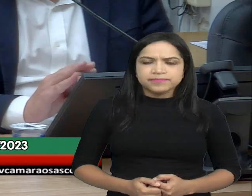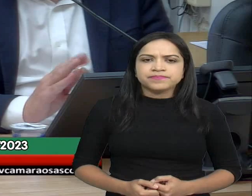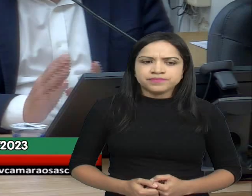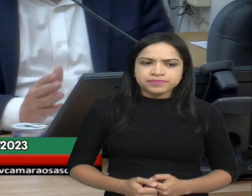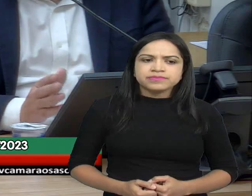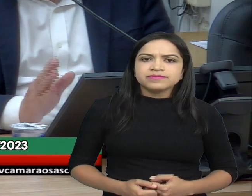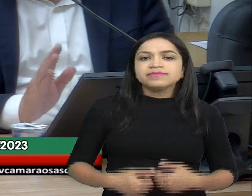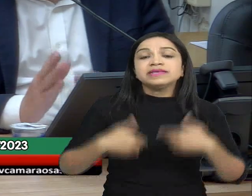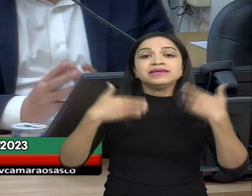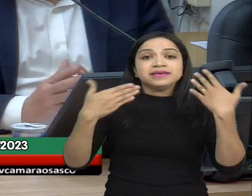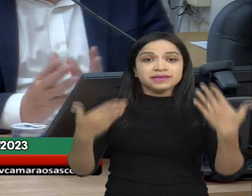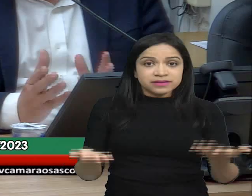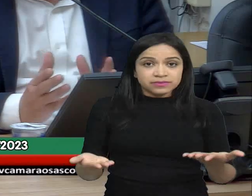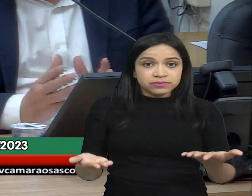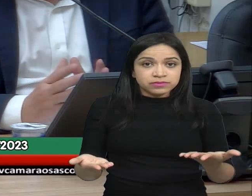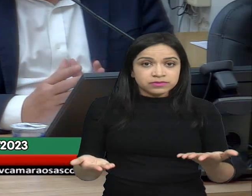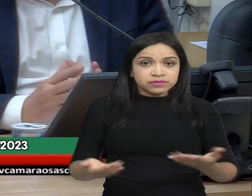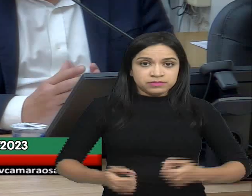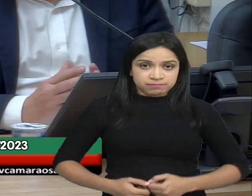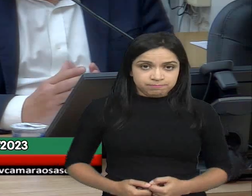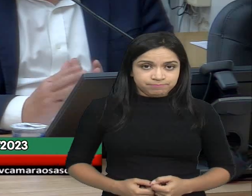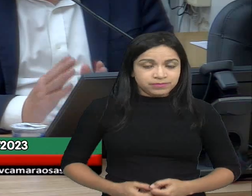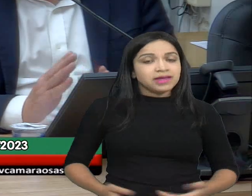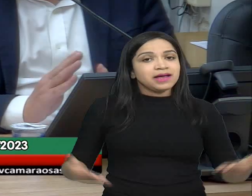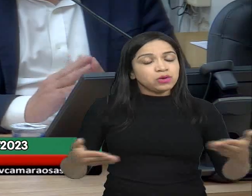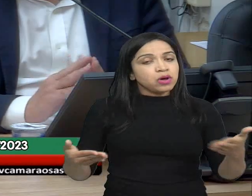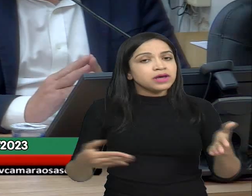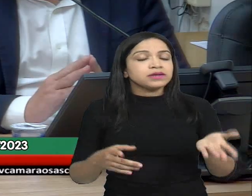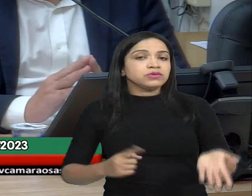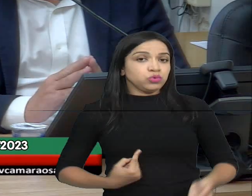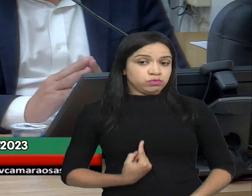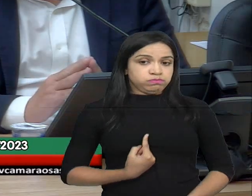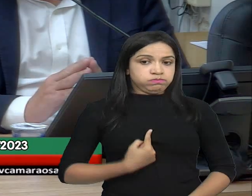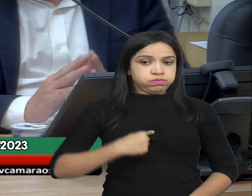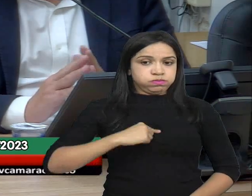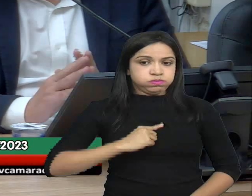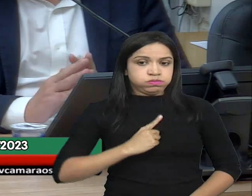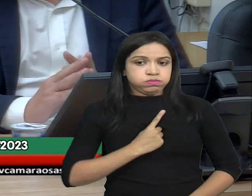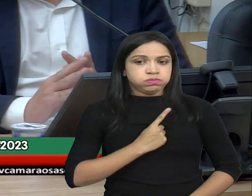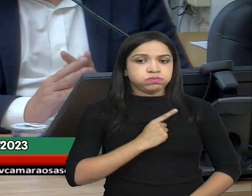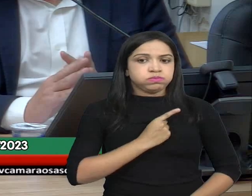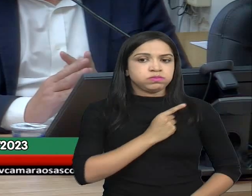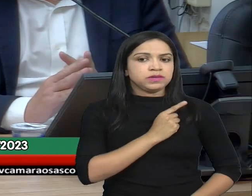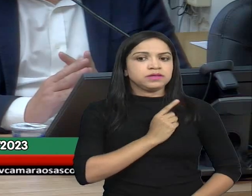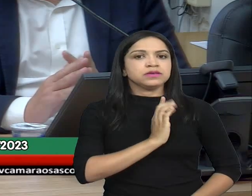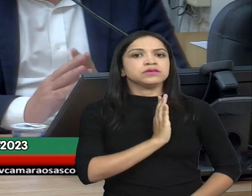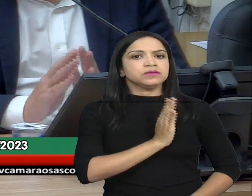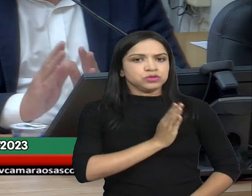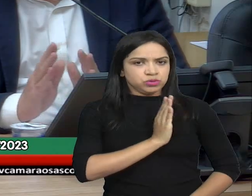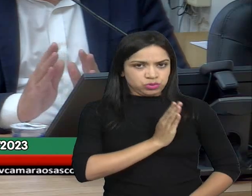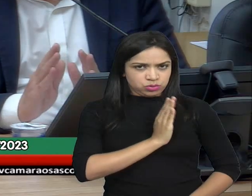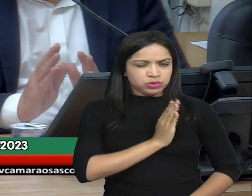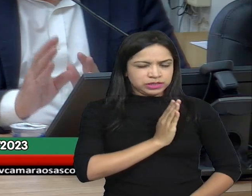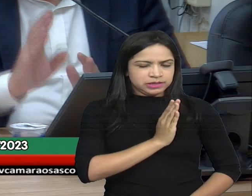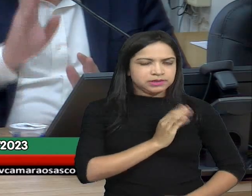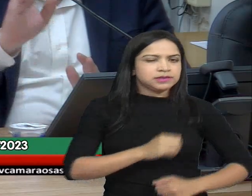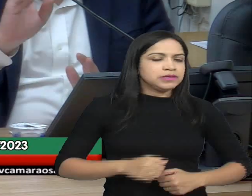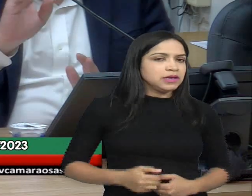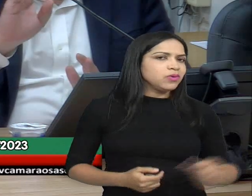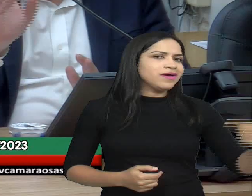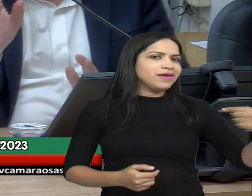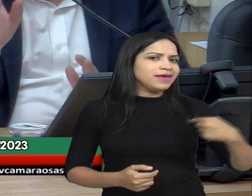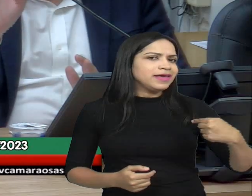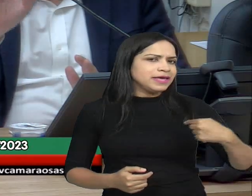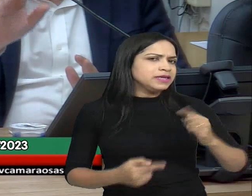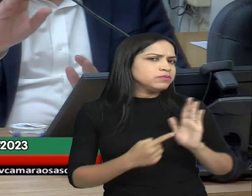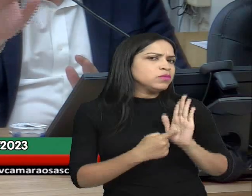O cateterismo, que a gente está aqui dizendo hoje, já é uma avaliação mais anatômica. Ele diz para a gente se o cano